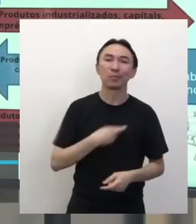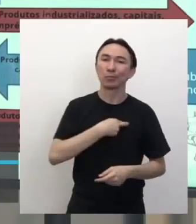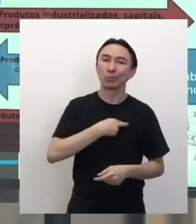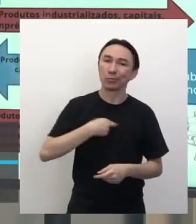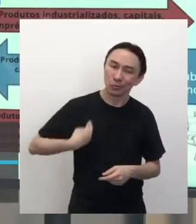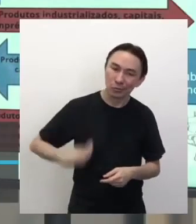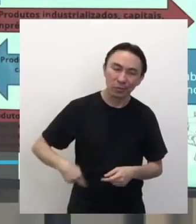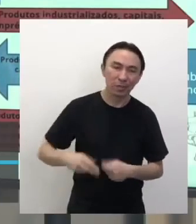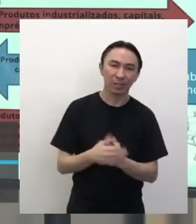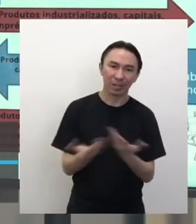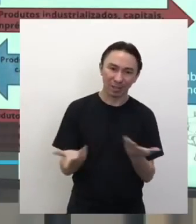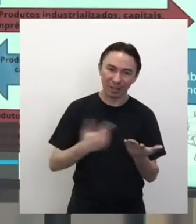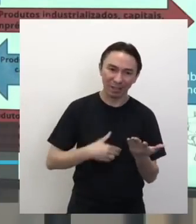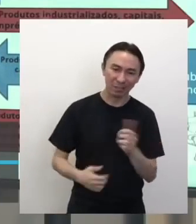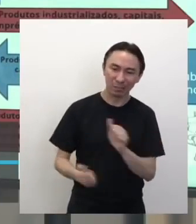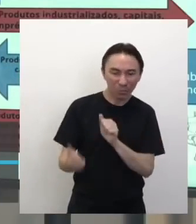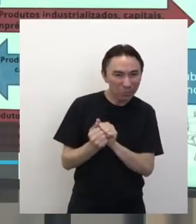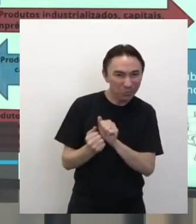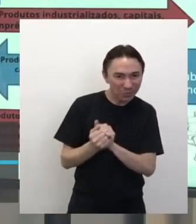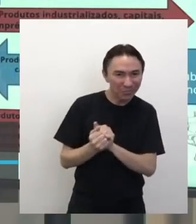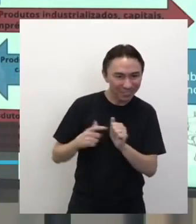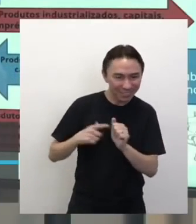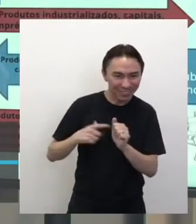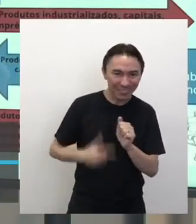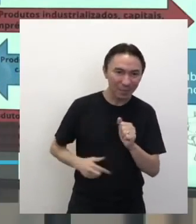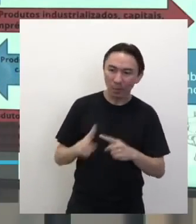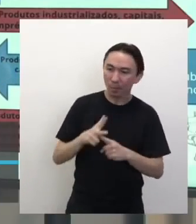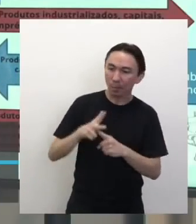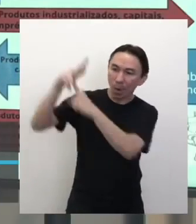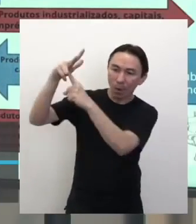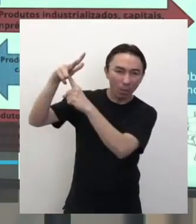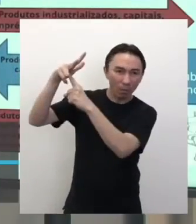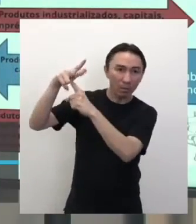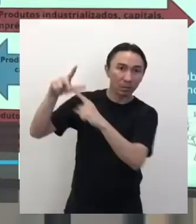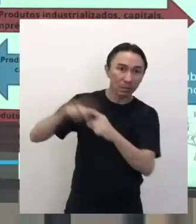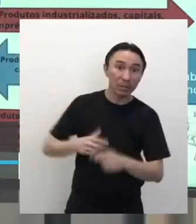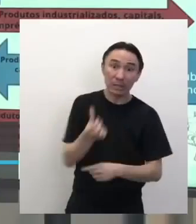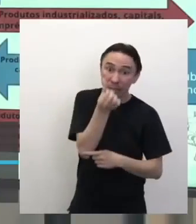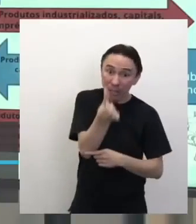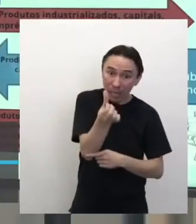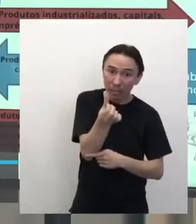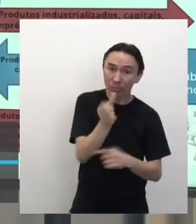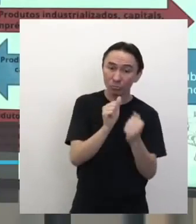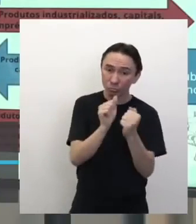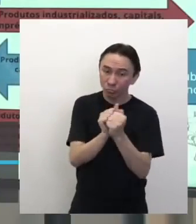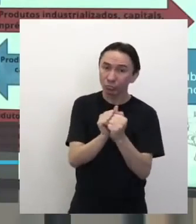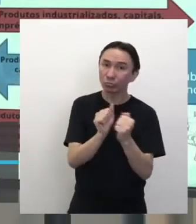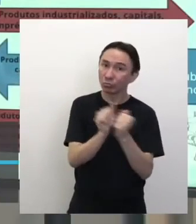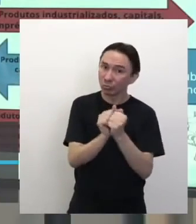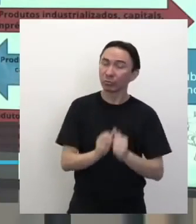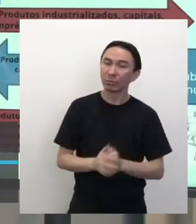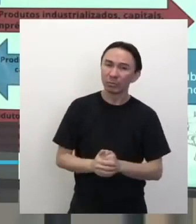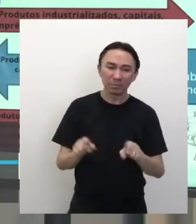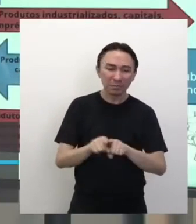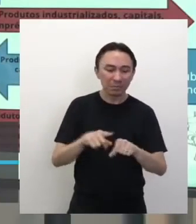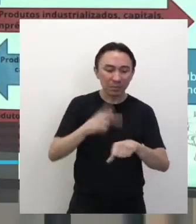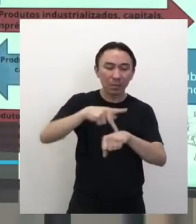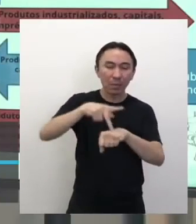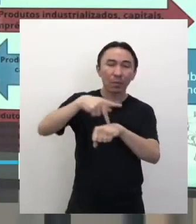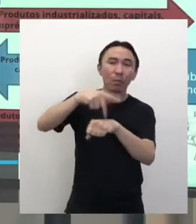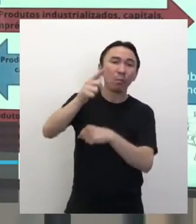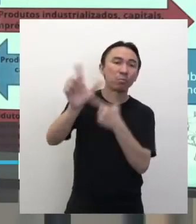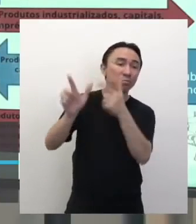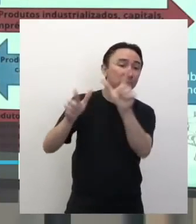6 satélites aí junto com a China, né, os famosos Cibers, e outros países aí também têm e detêm essa